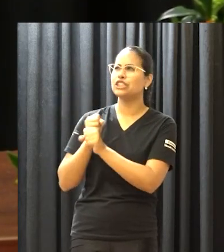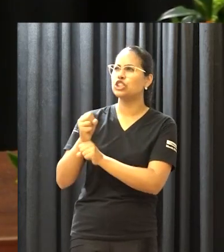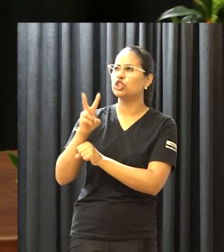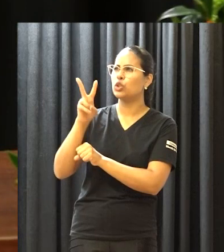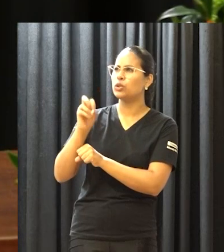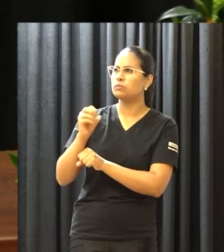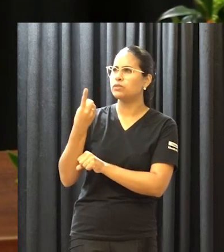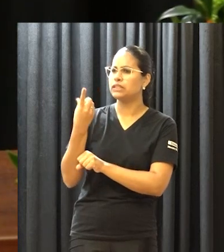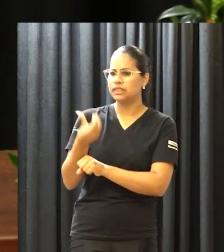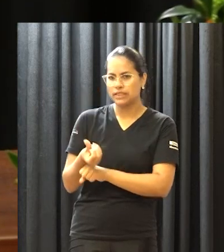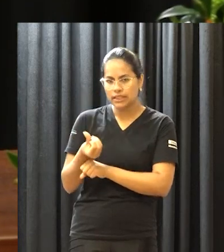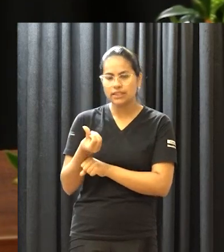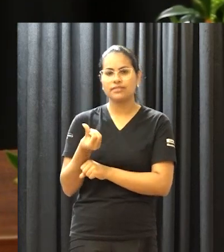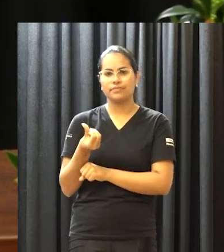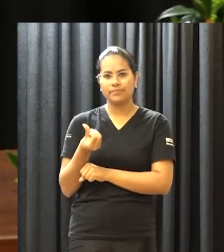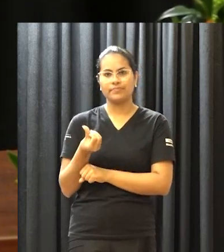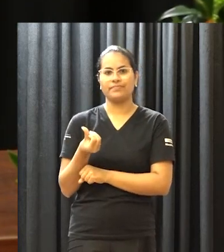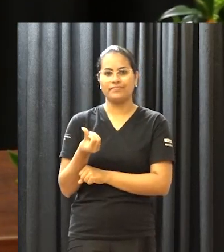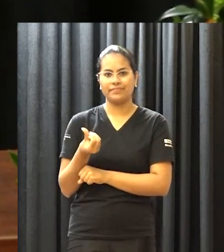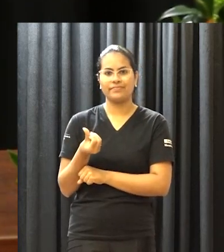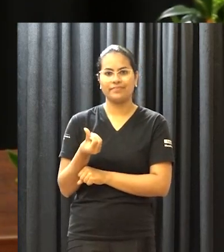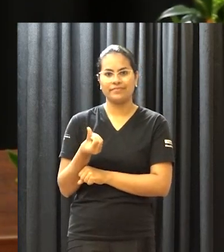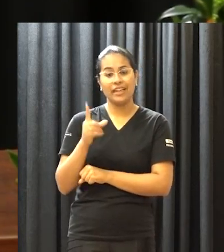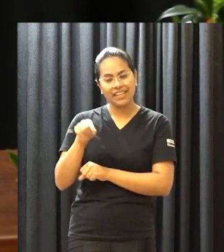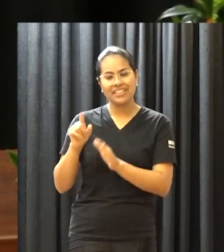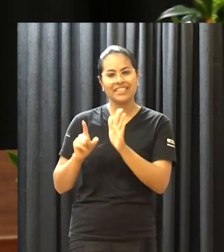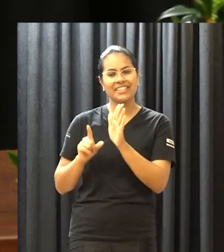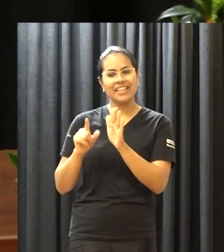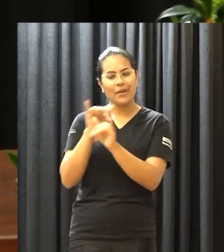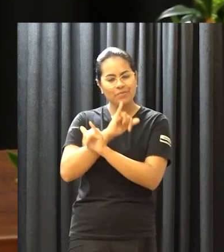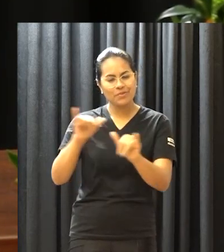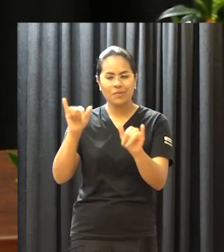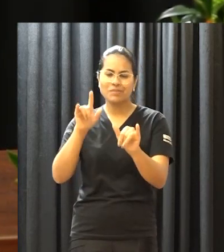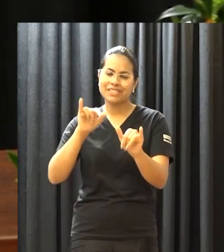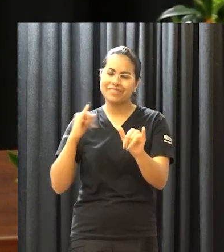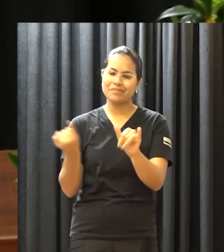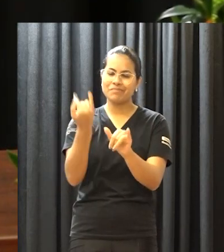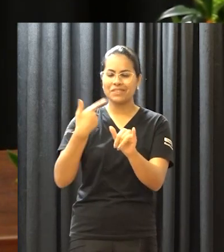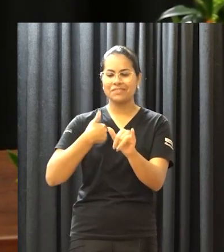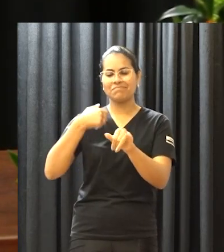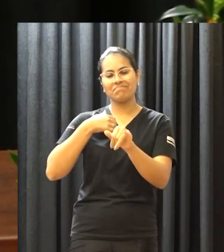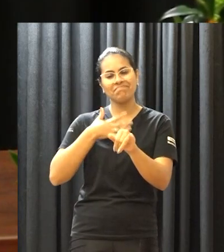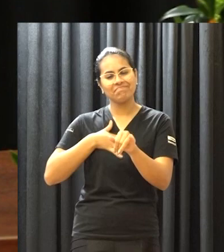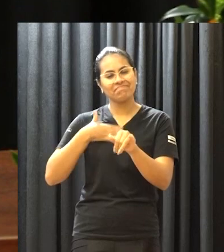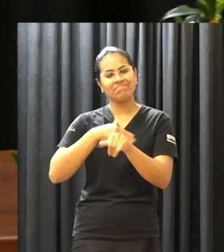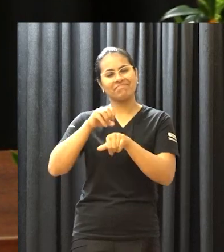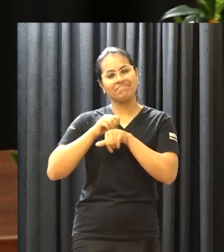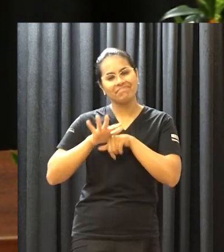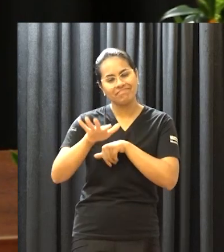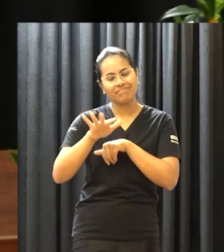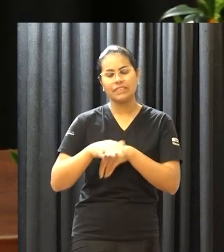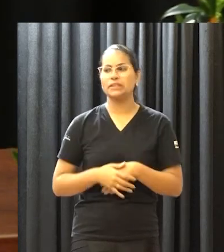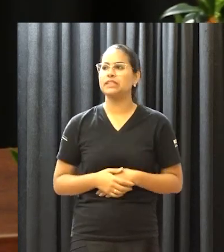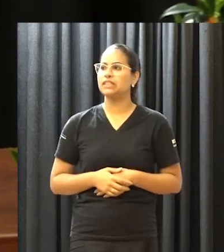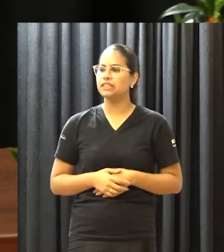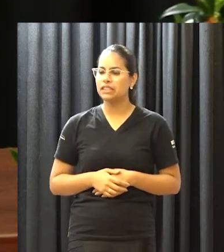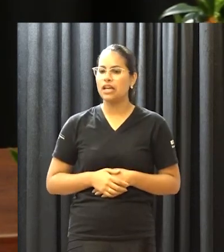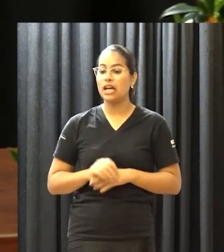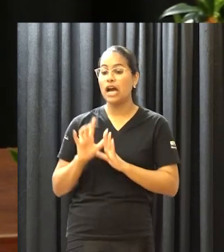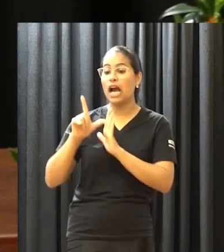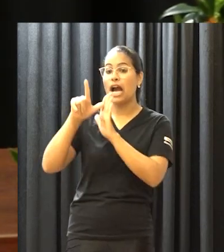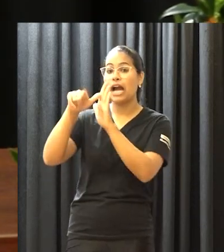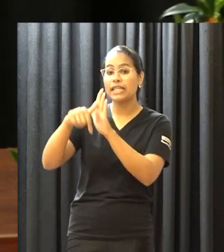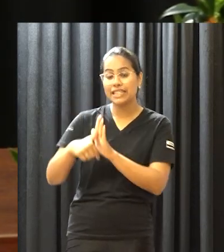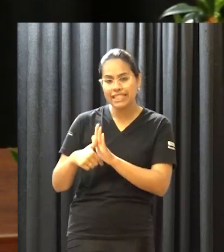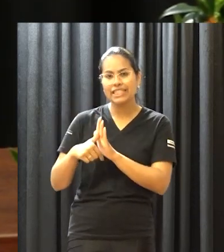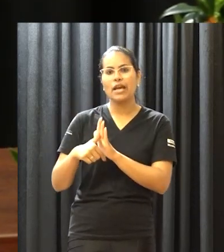2016. Esse é um dado que eu gosto de contar. Ela, depois de um tempo, passou para a equipe da